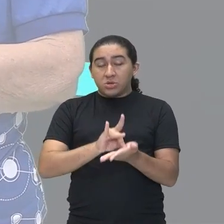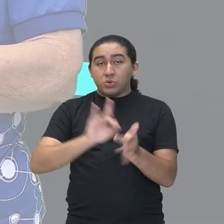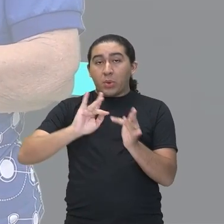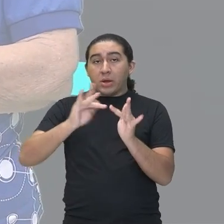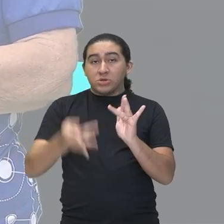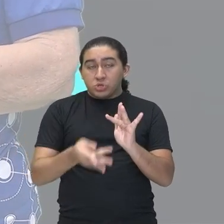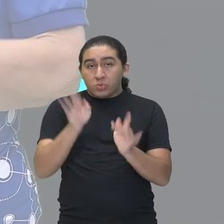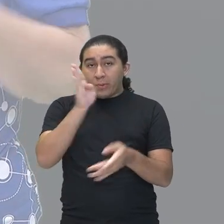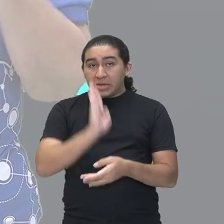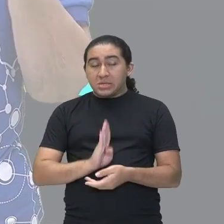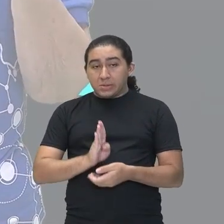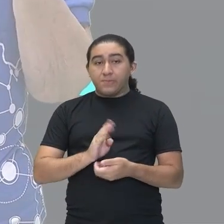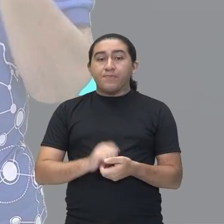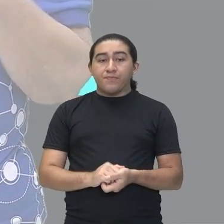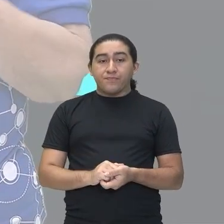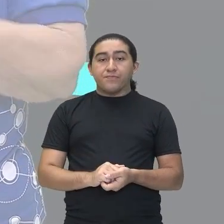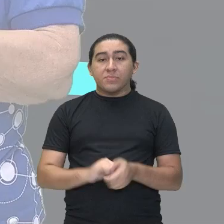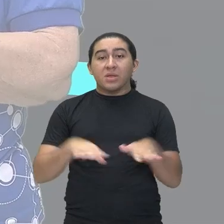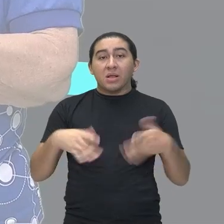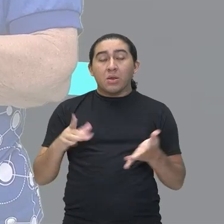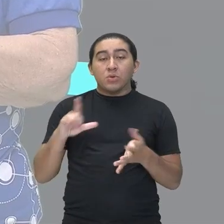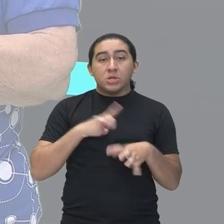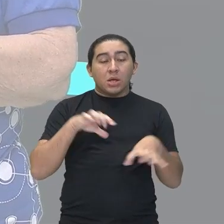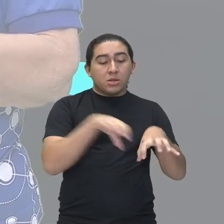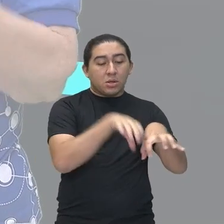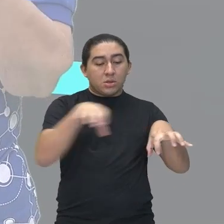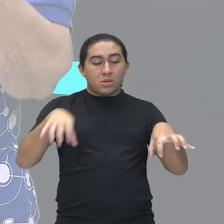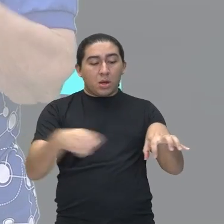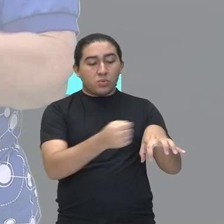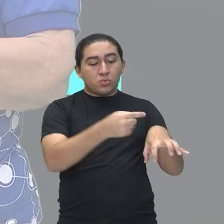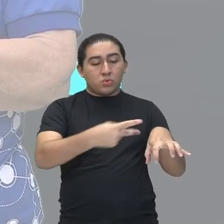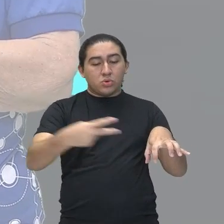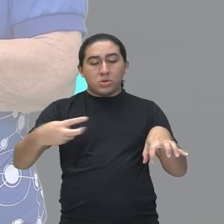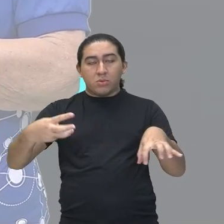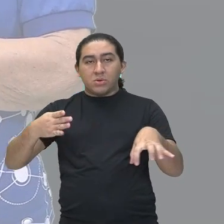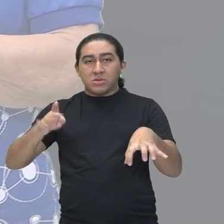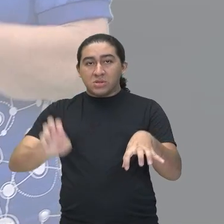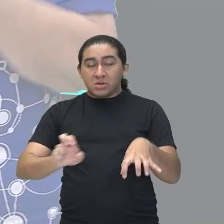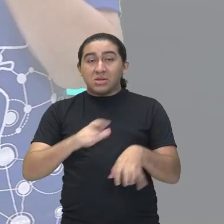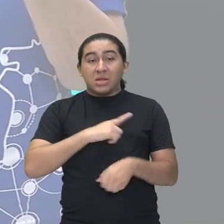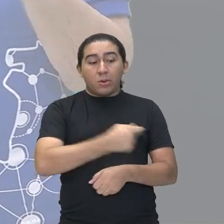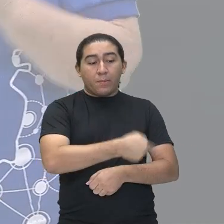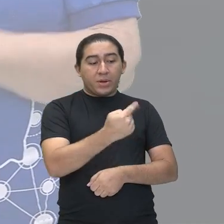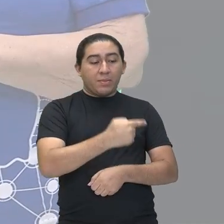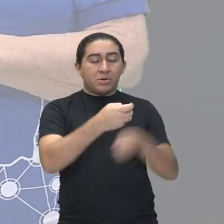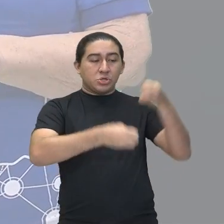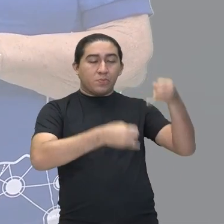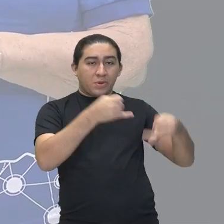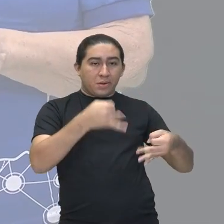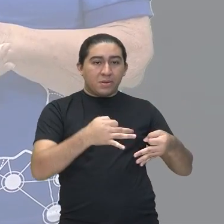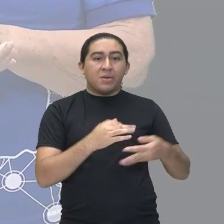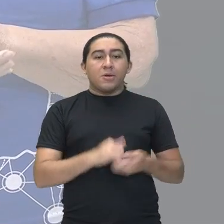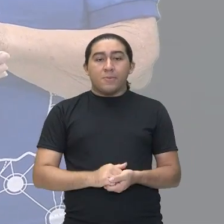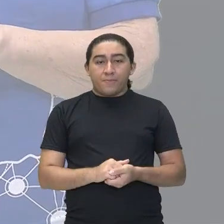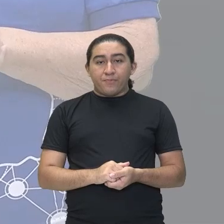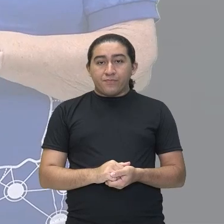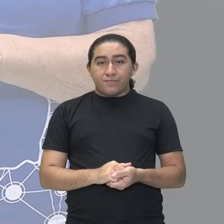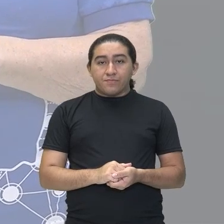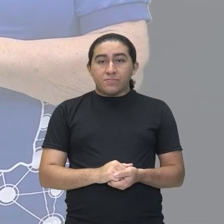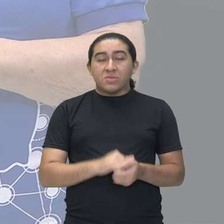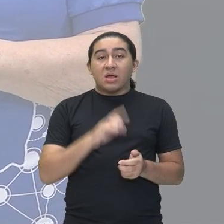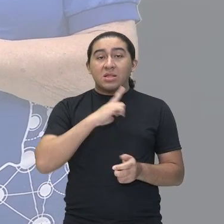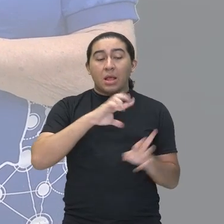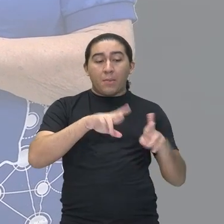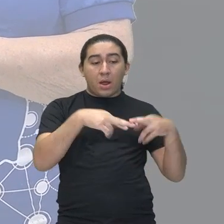arcadismo brasileiro. Então, ele é dividido em cantos, né? Então, temos o canto 1. No canto 1, as tropas reúnem-se